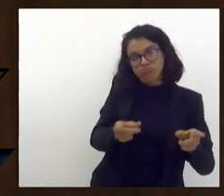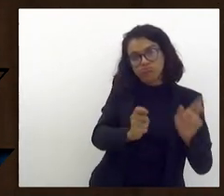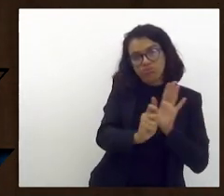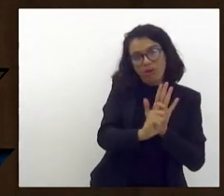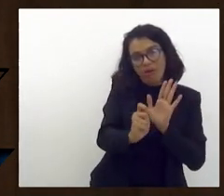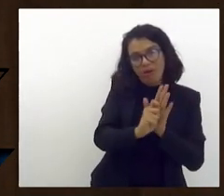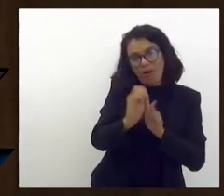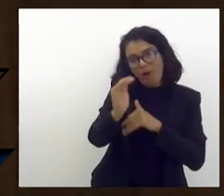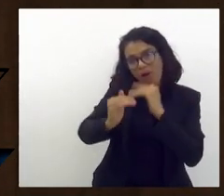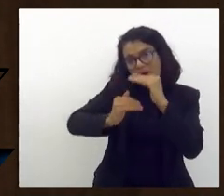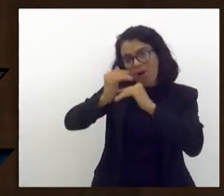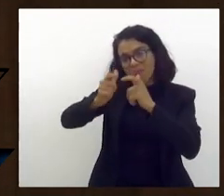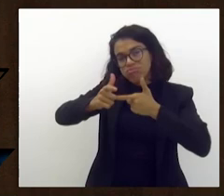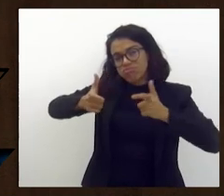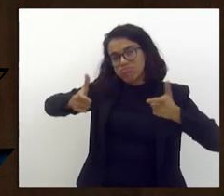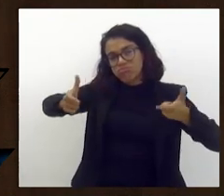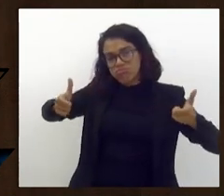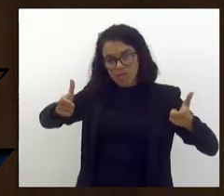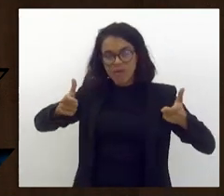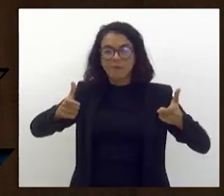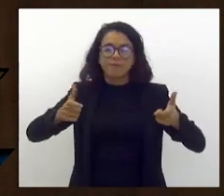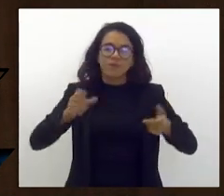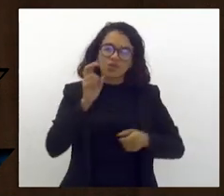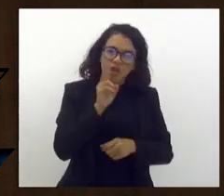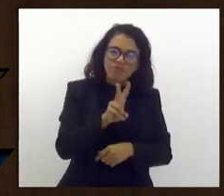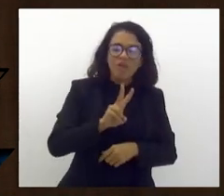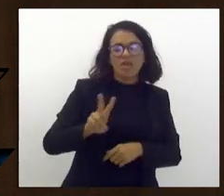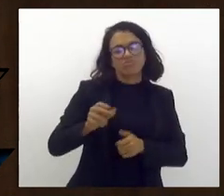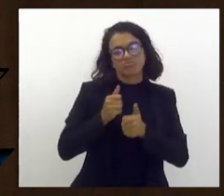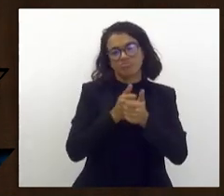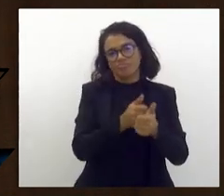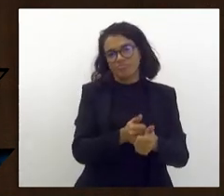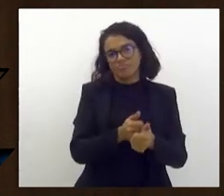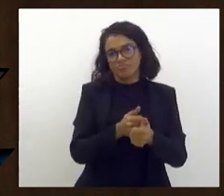presidente. Nós temos visto aí tudo que vem acontecendo.